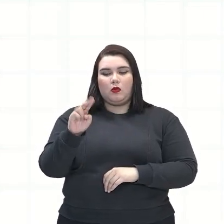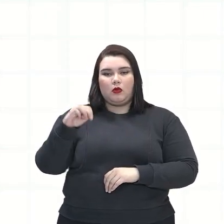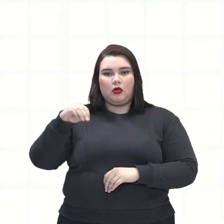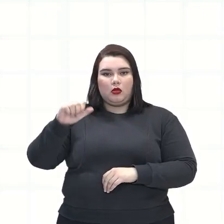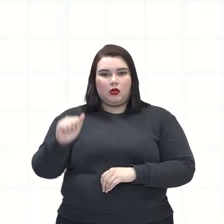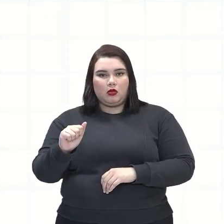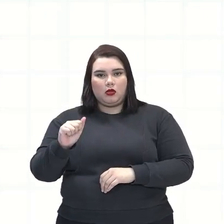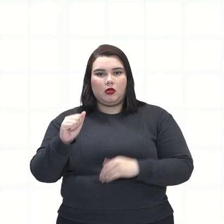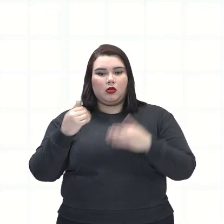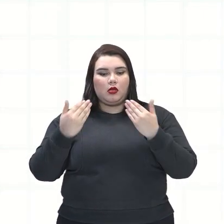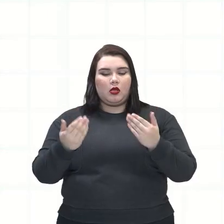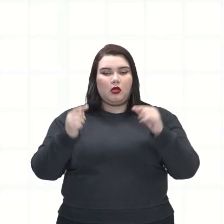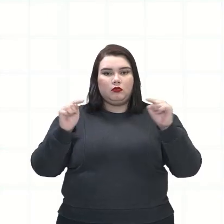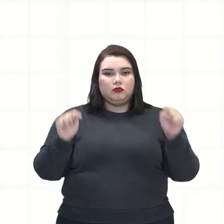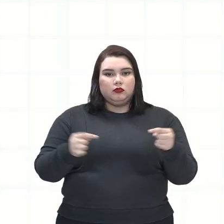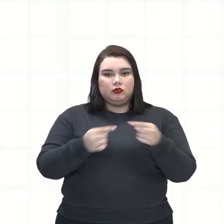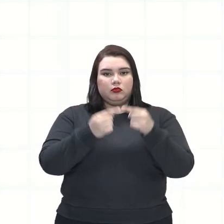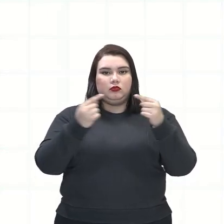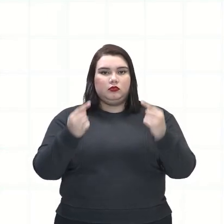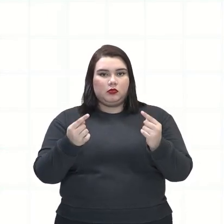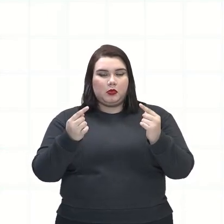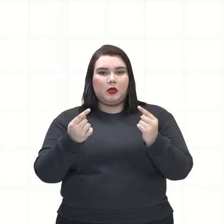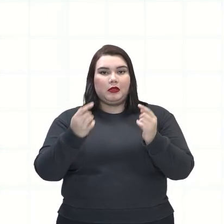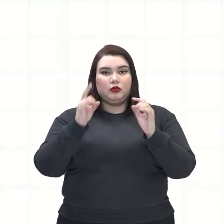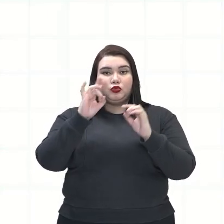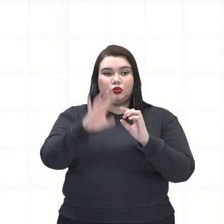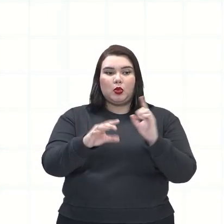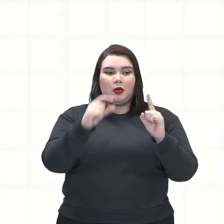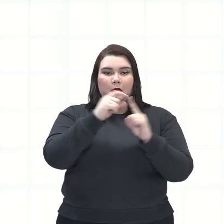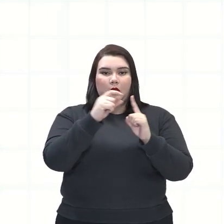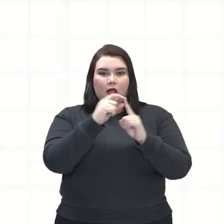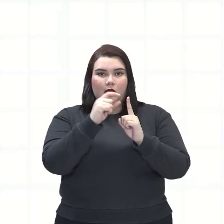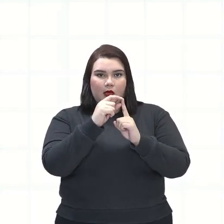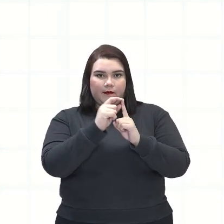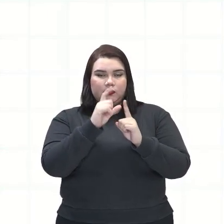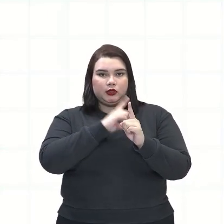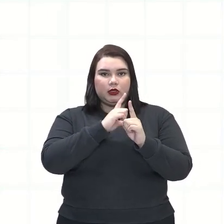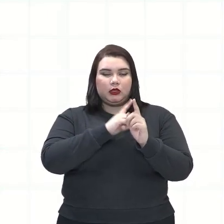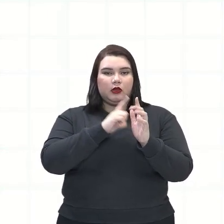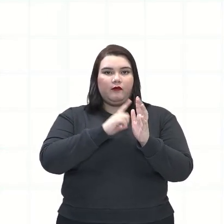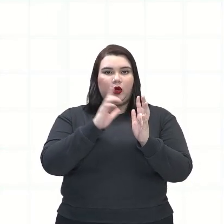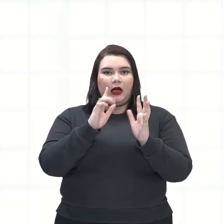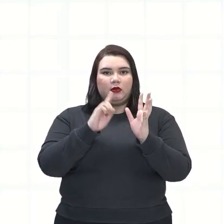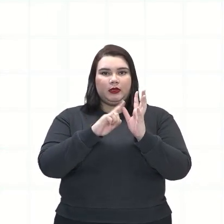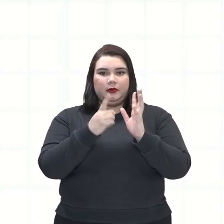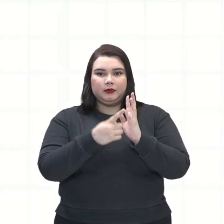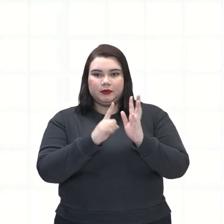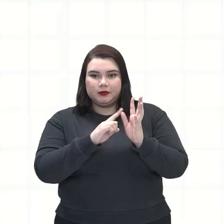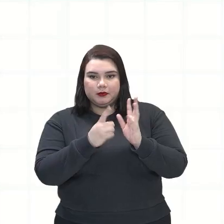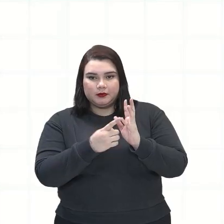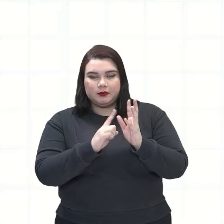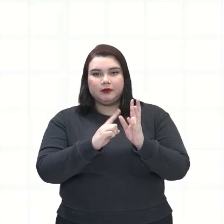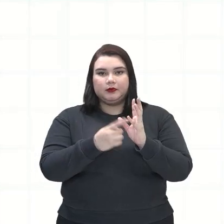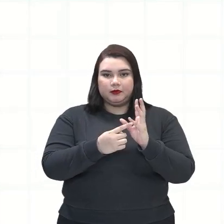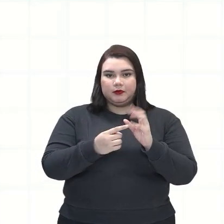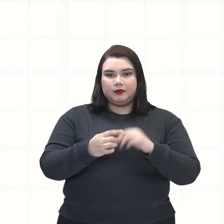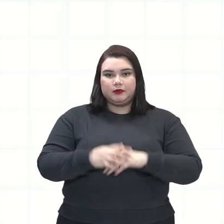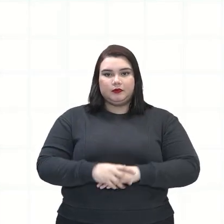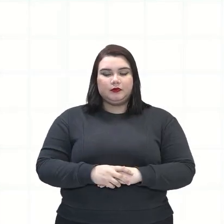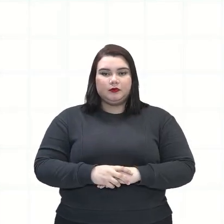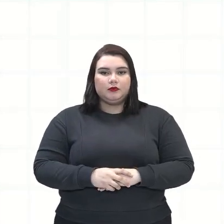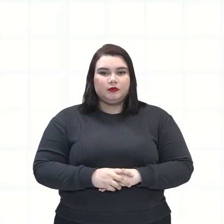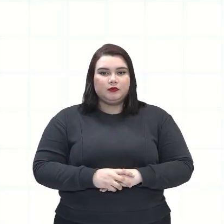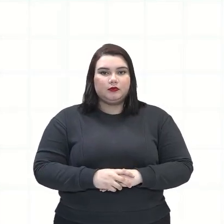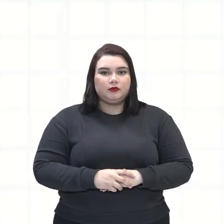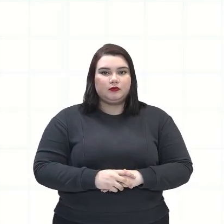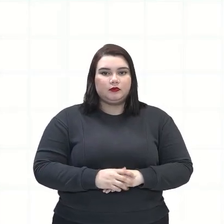no comecinho tem som de vogal. And 2 books. And 2